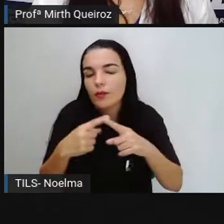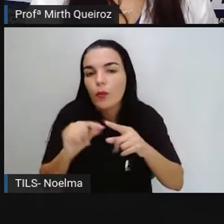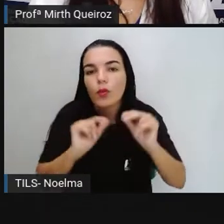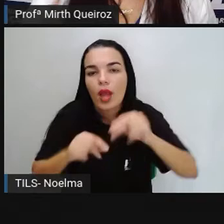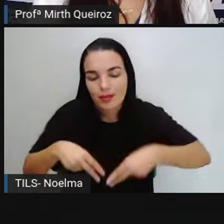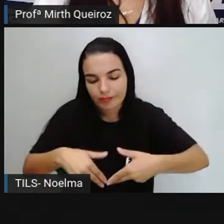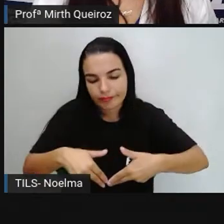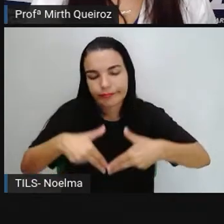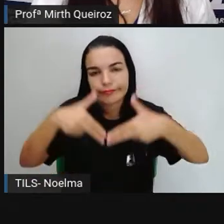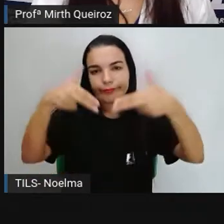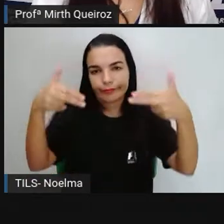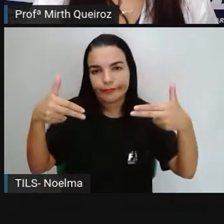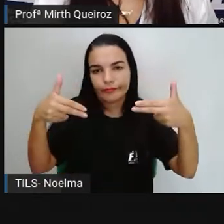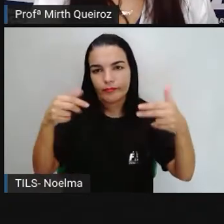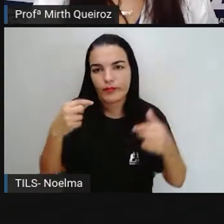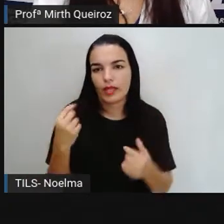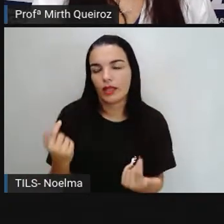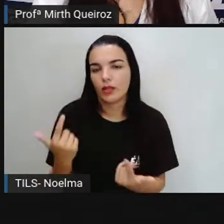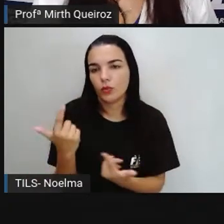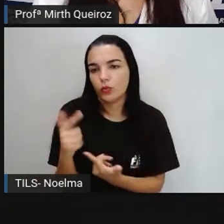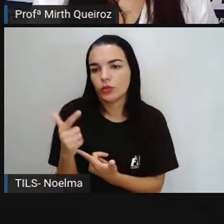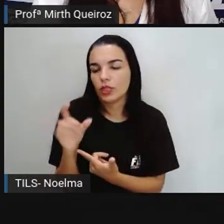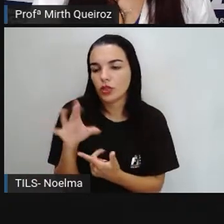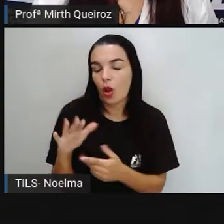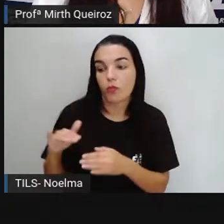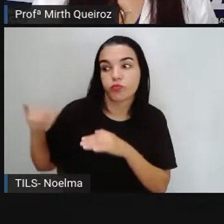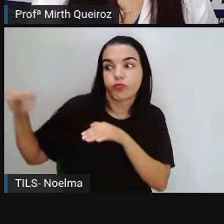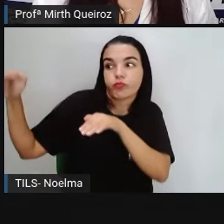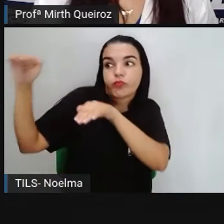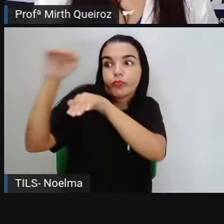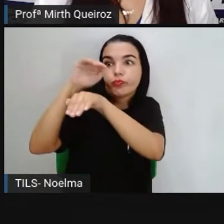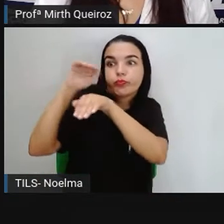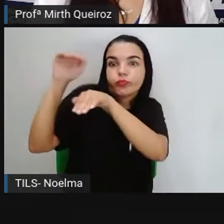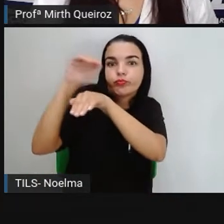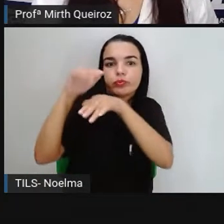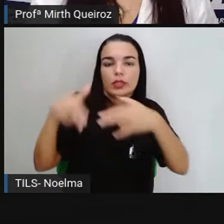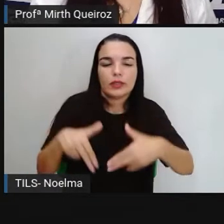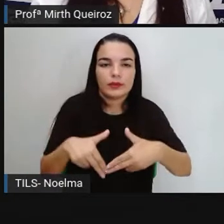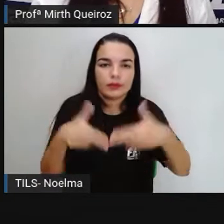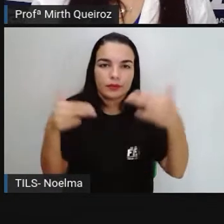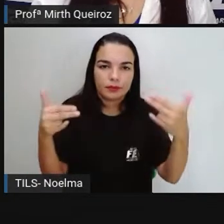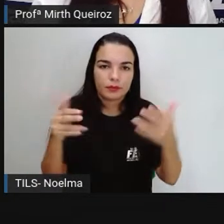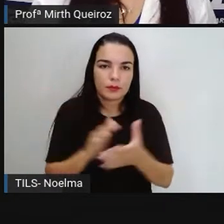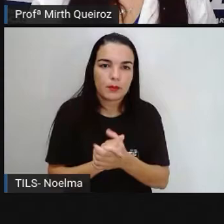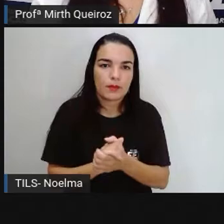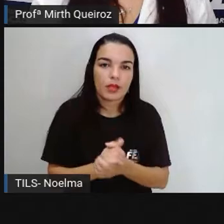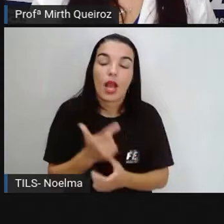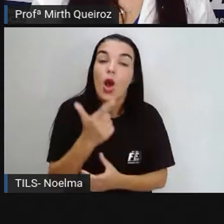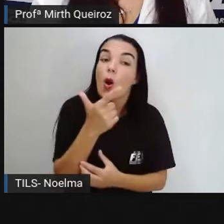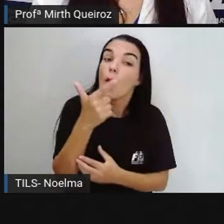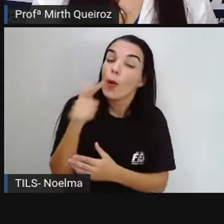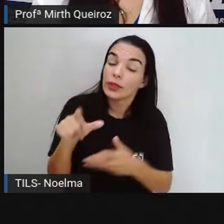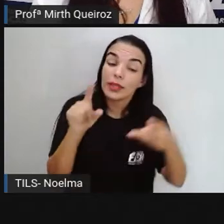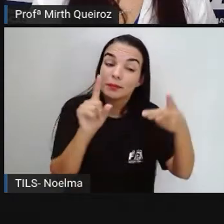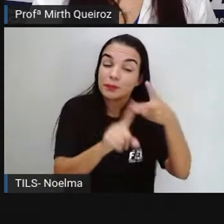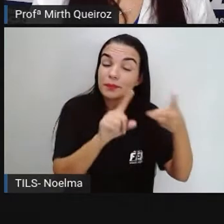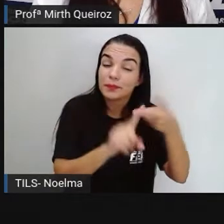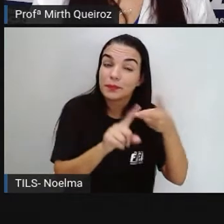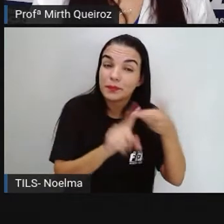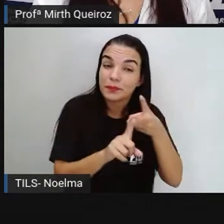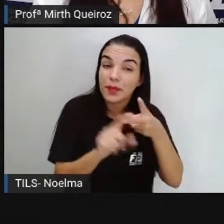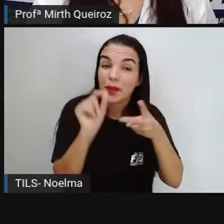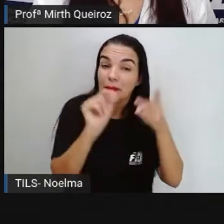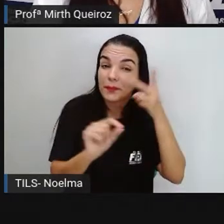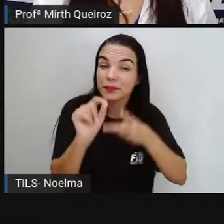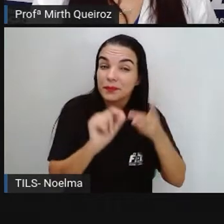supraétnica, como se fosse uma única cultura, né? Outro mito também que acontece é quando a